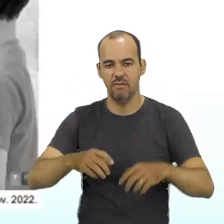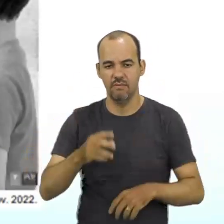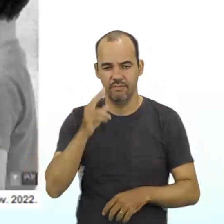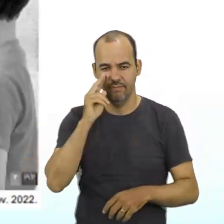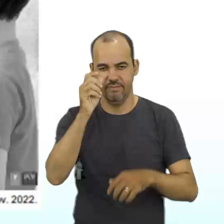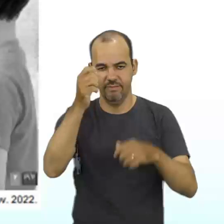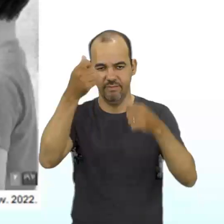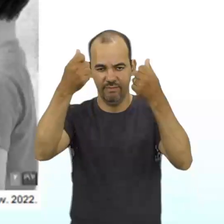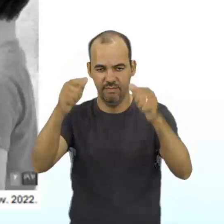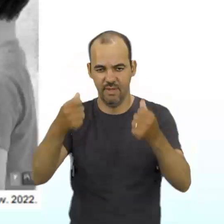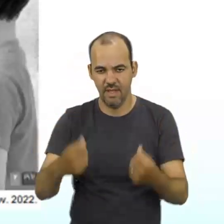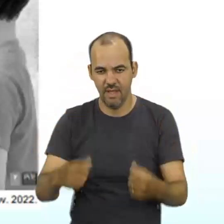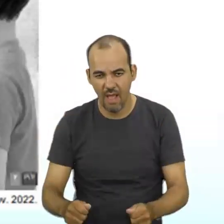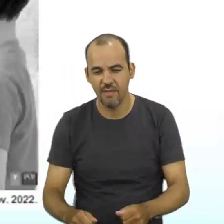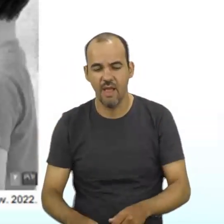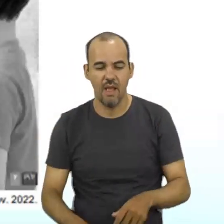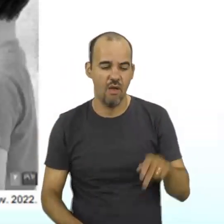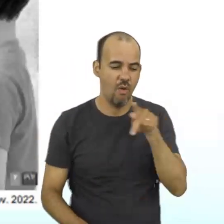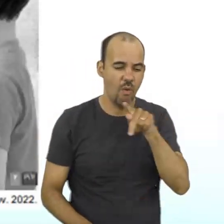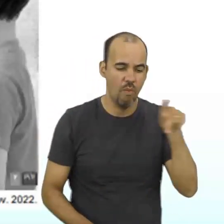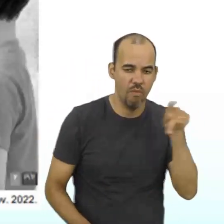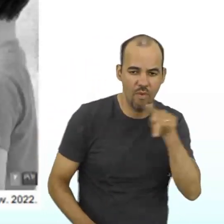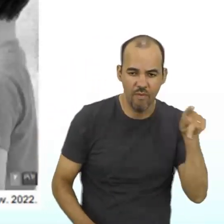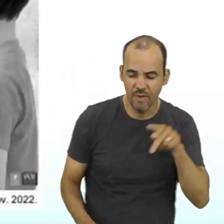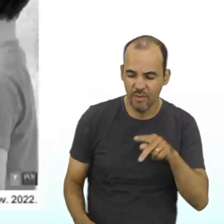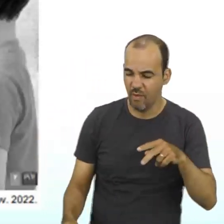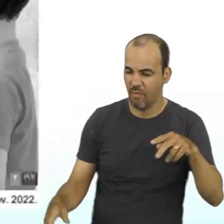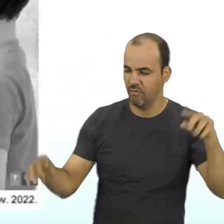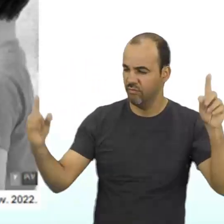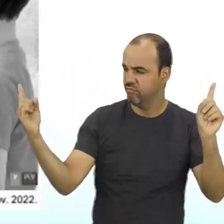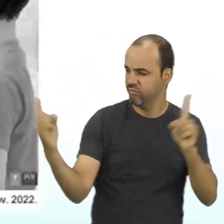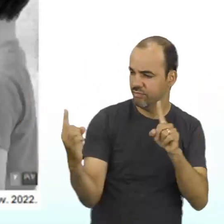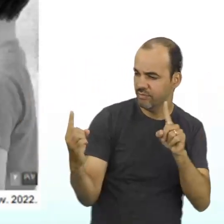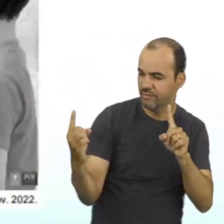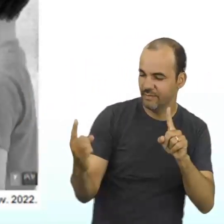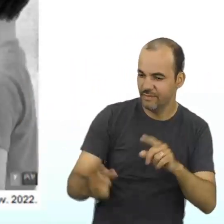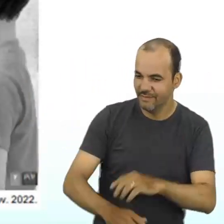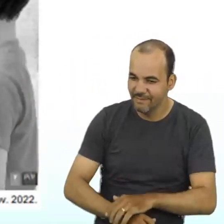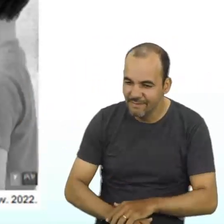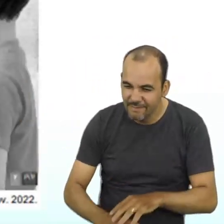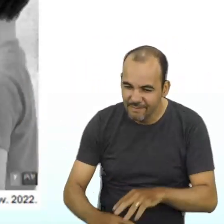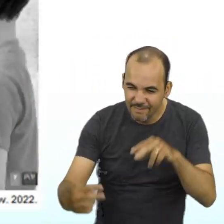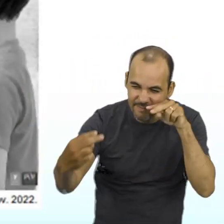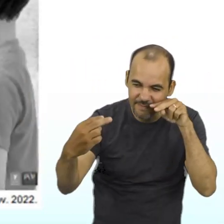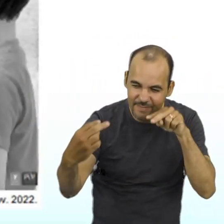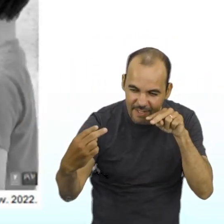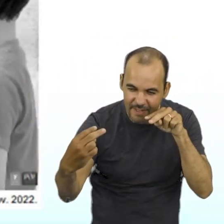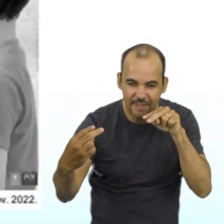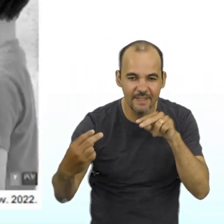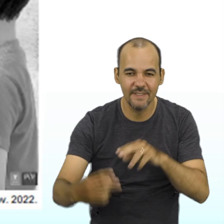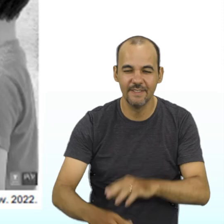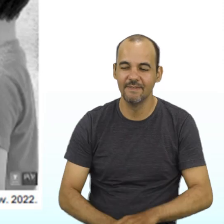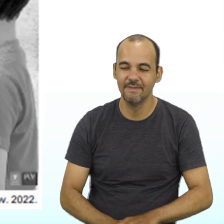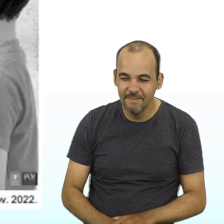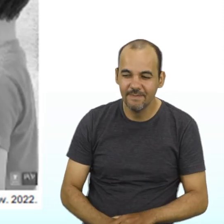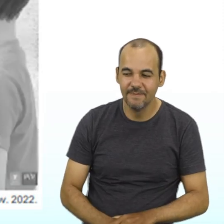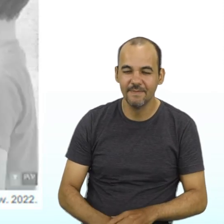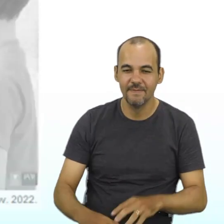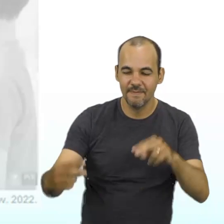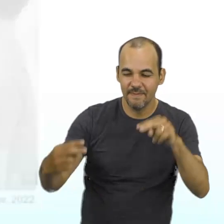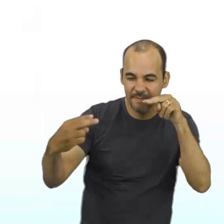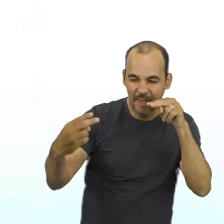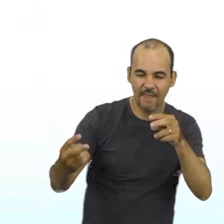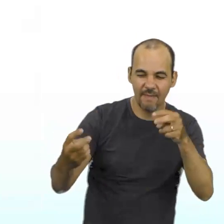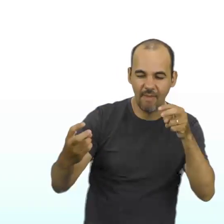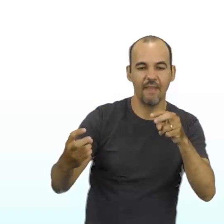cartaz, está o professor de frente para o aluno e o estudante sorrindo, então a gente pode inferir isso. E aqui no